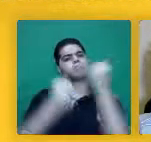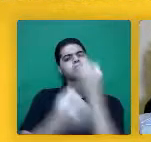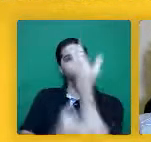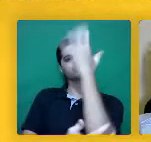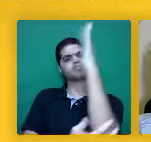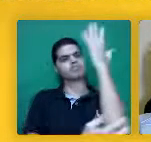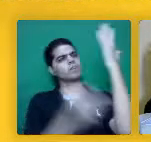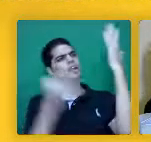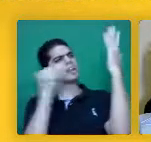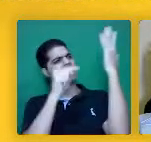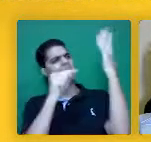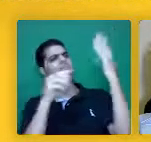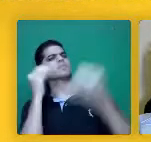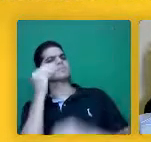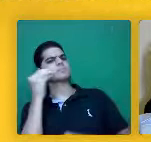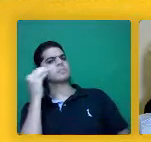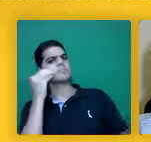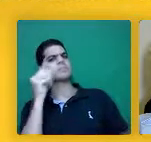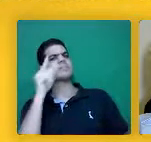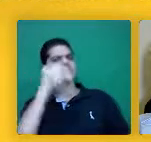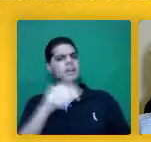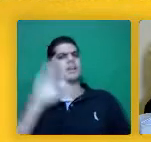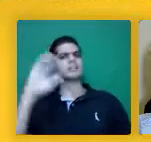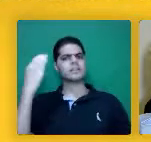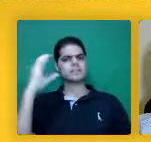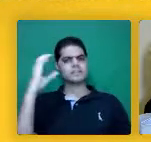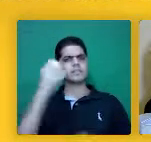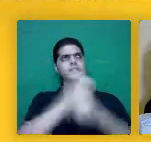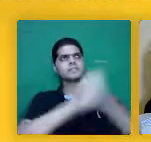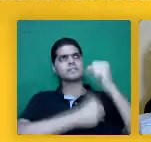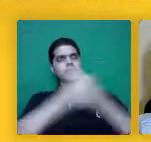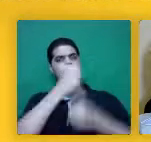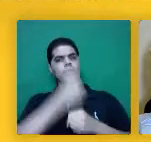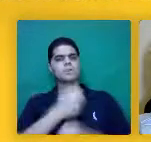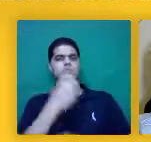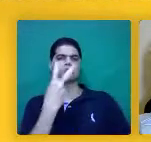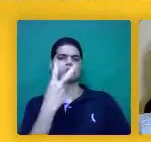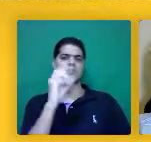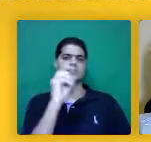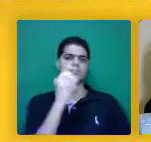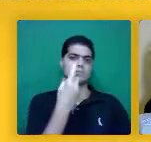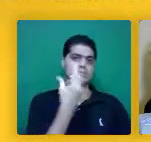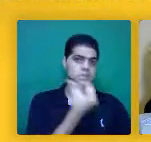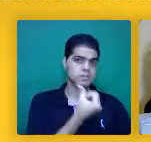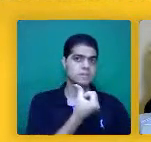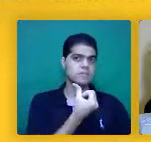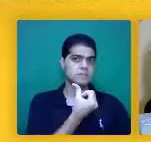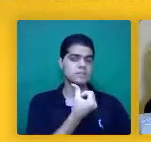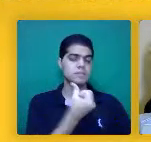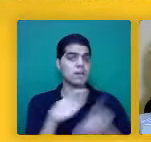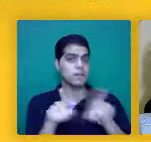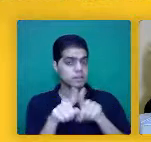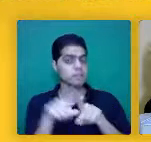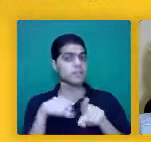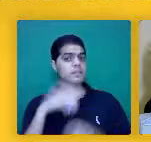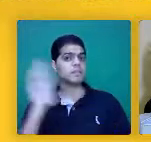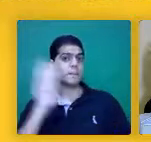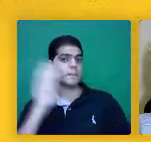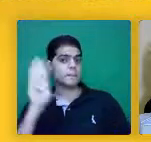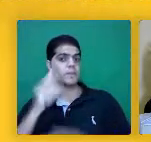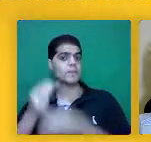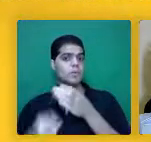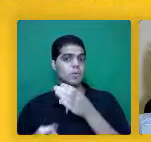Ciência Alimentando o Brasil. Foi a edição de 2016. E temos também a bioeconomia, né,